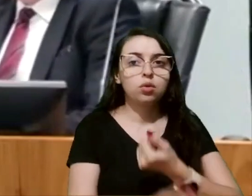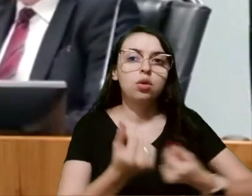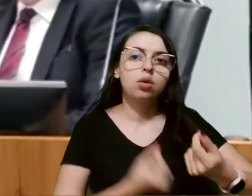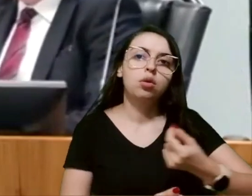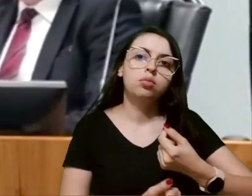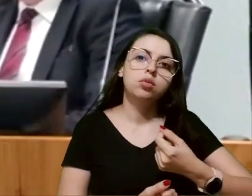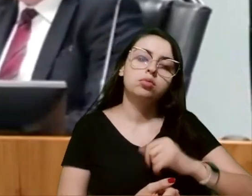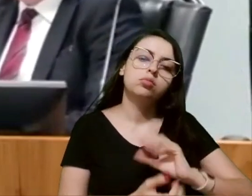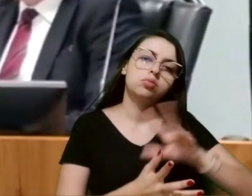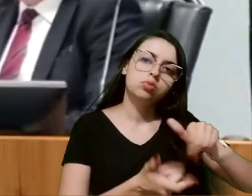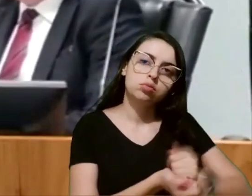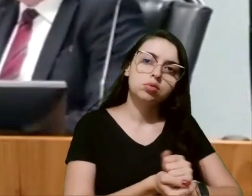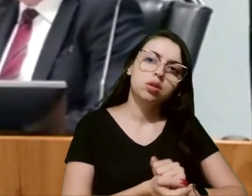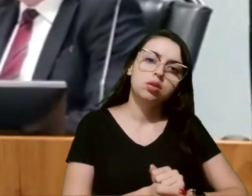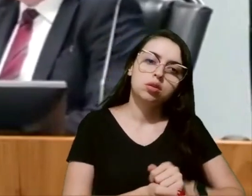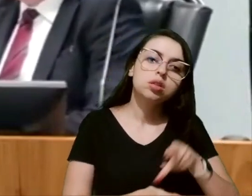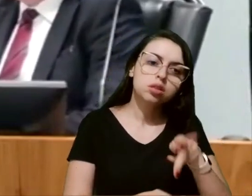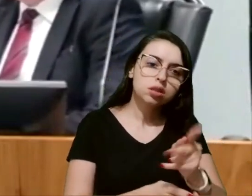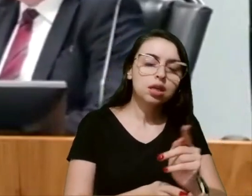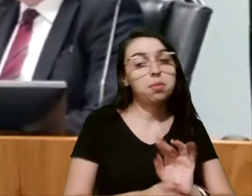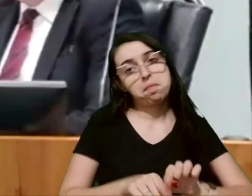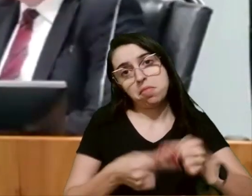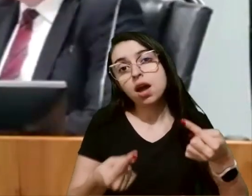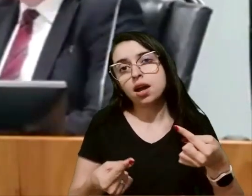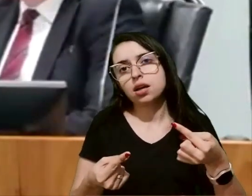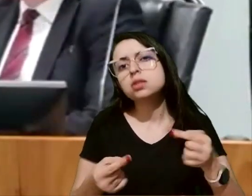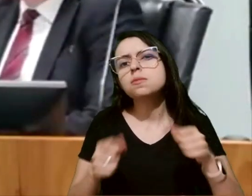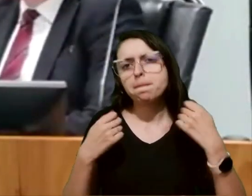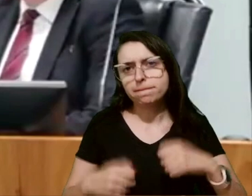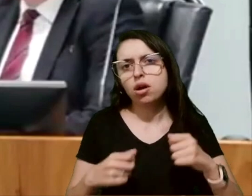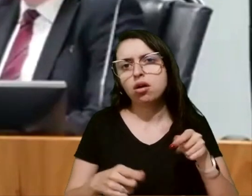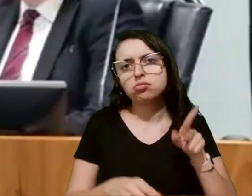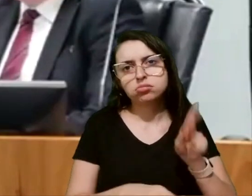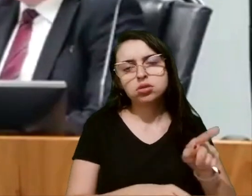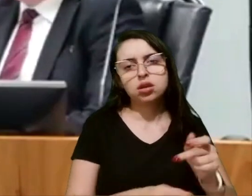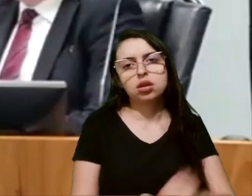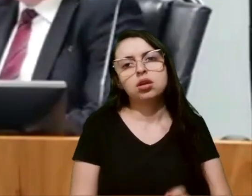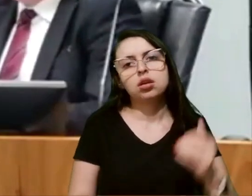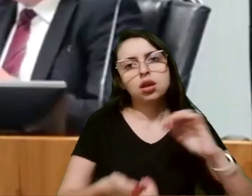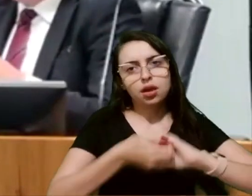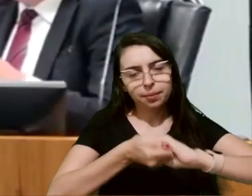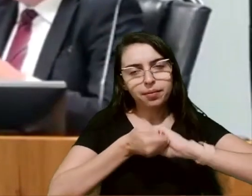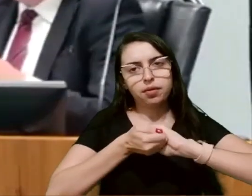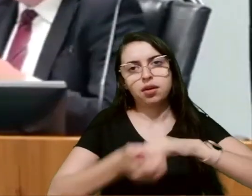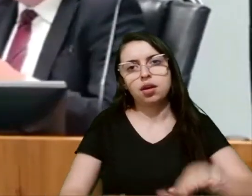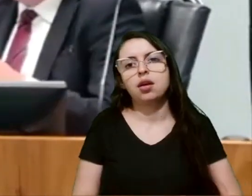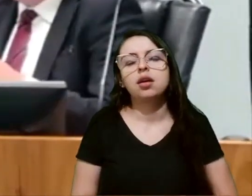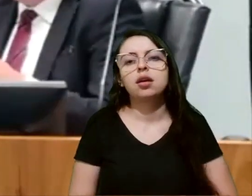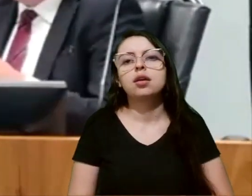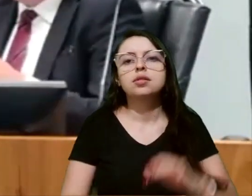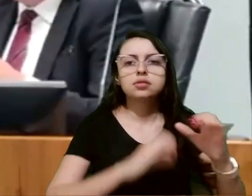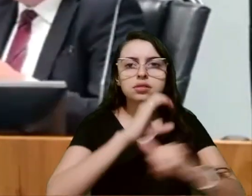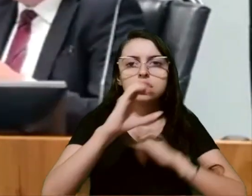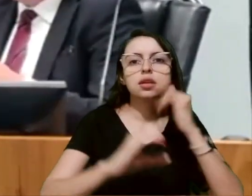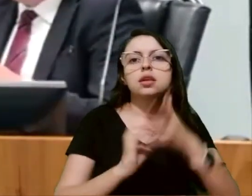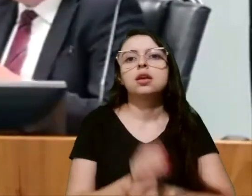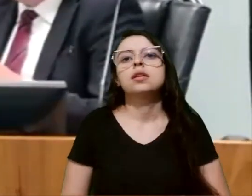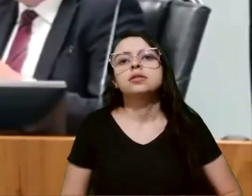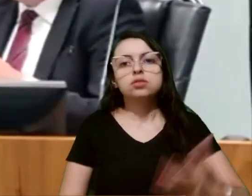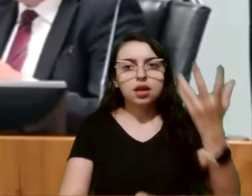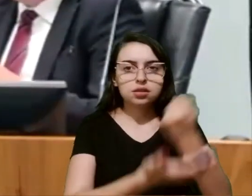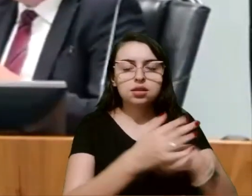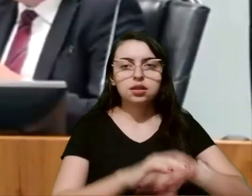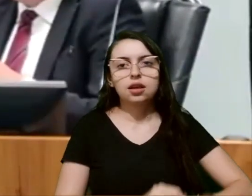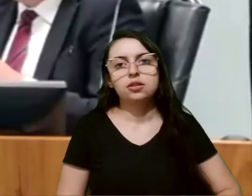desenvolvimento econômico e social, que a gente não é obrigado a seguir, mas se você quiser aderir a pactos estrangeiros, você tem que